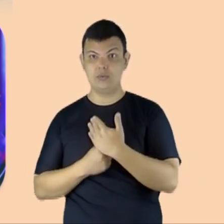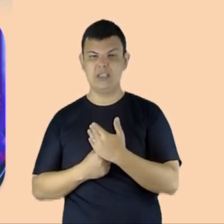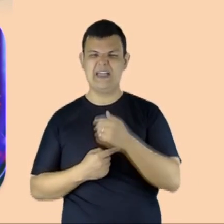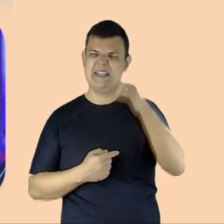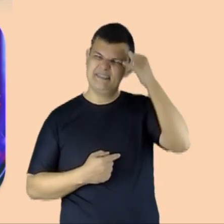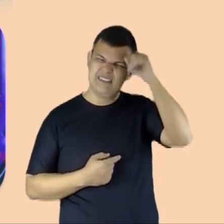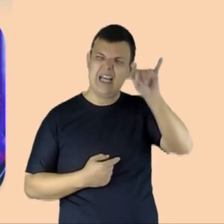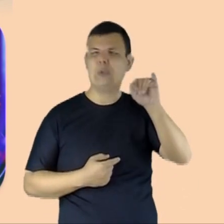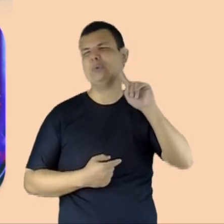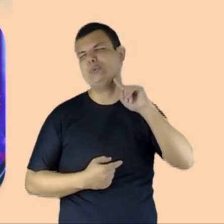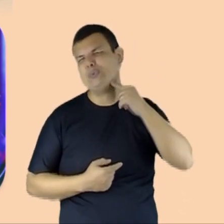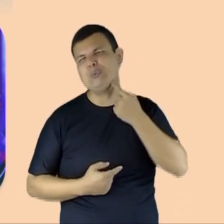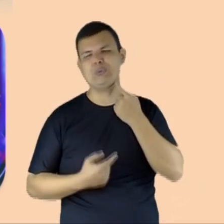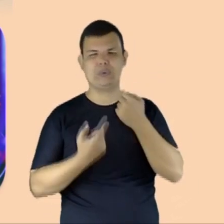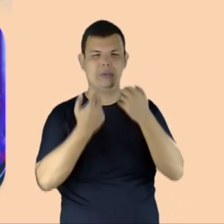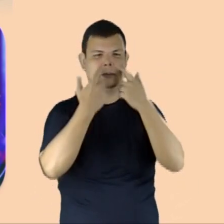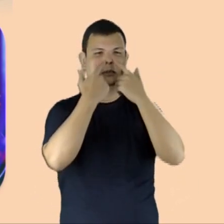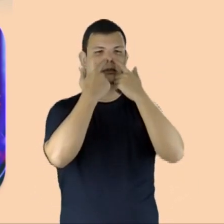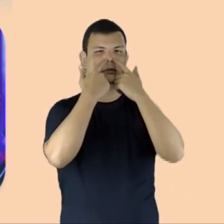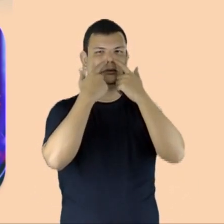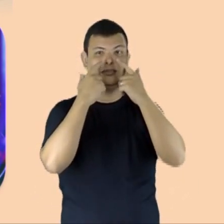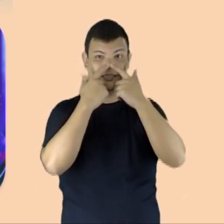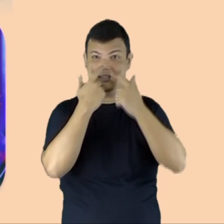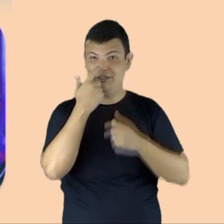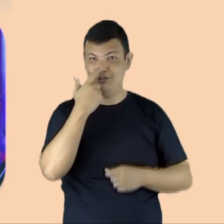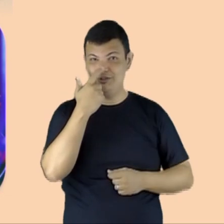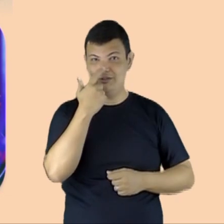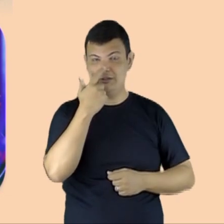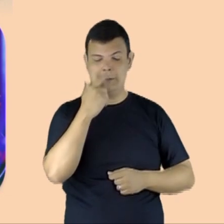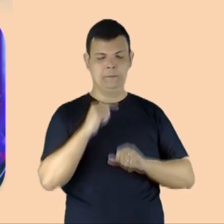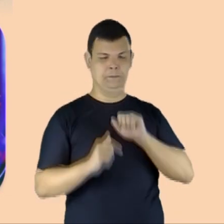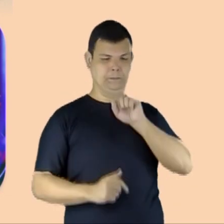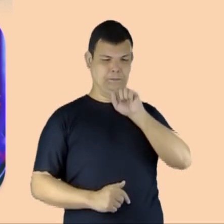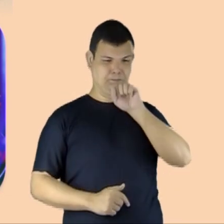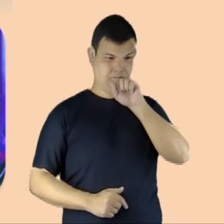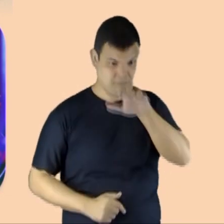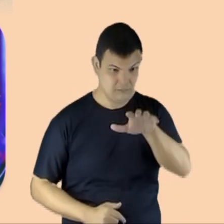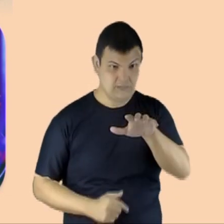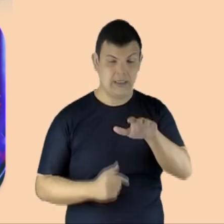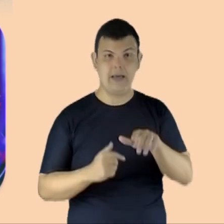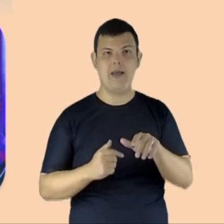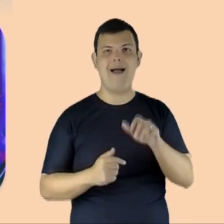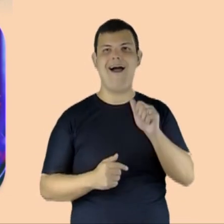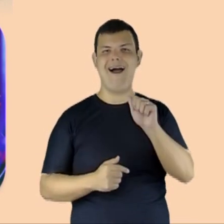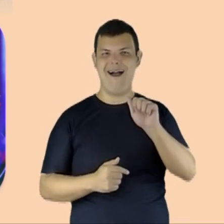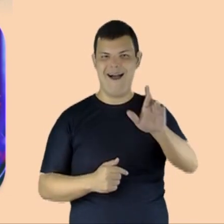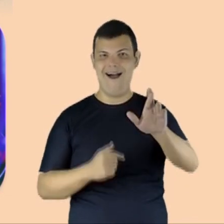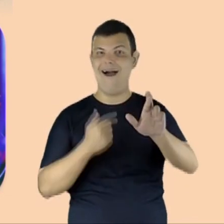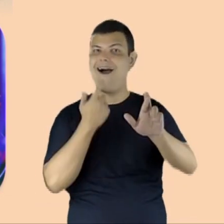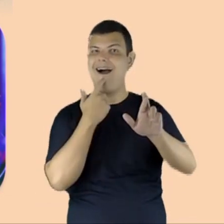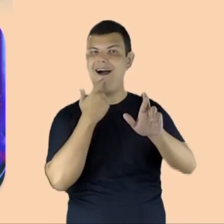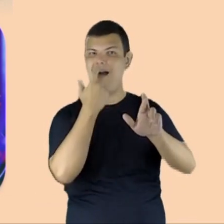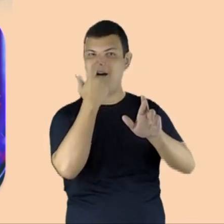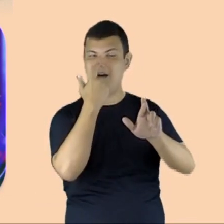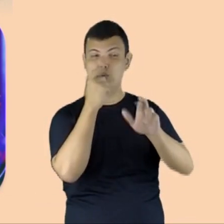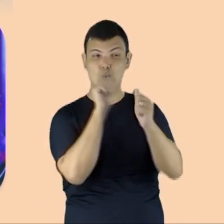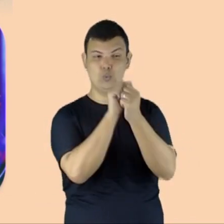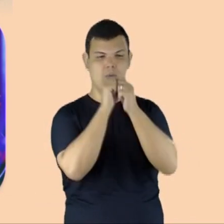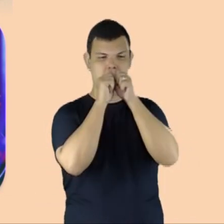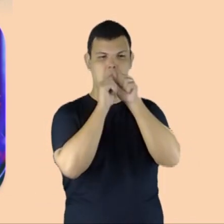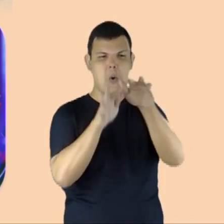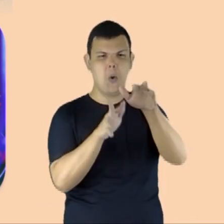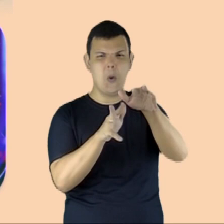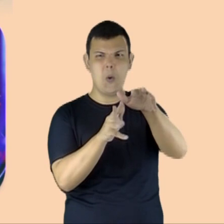e micro-organismos que entram no nariz. No espirro, o ar sai pelo nariz e pela boca de uma vez e